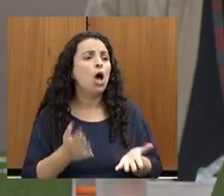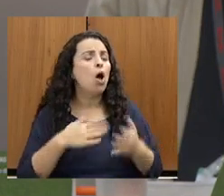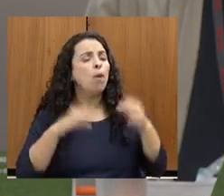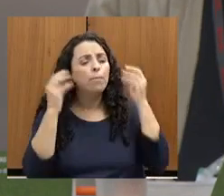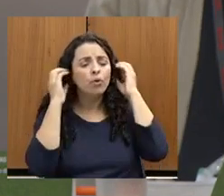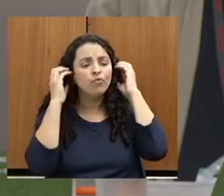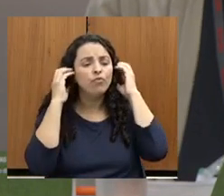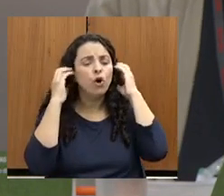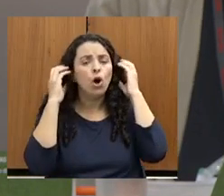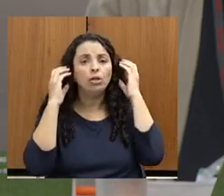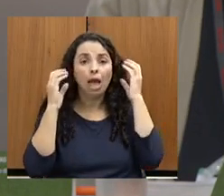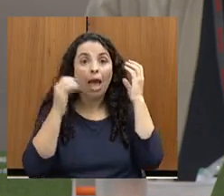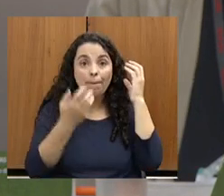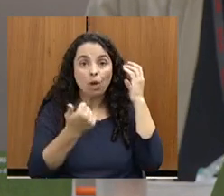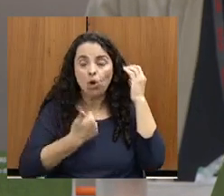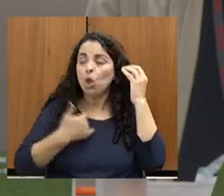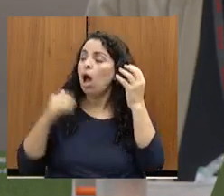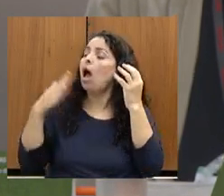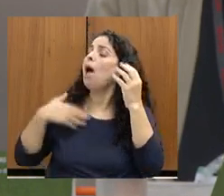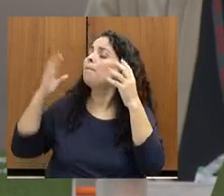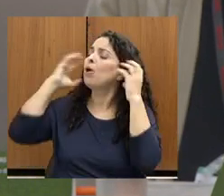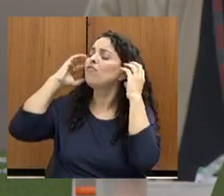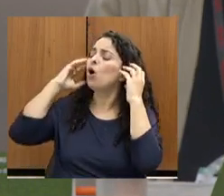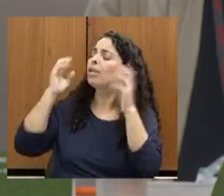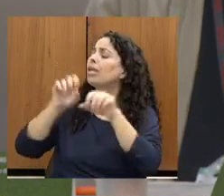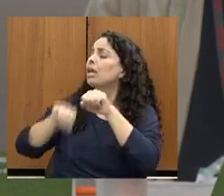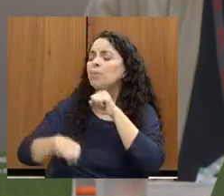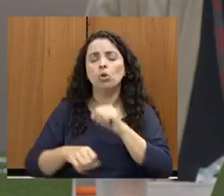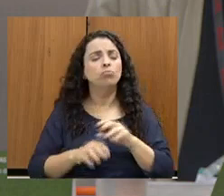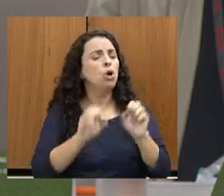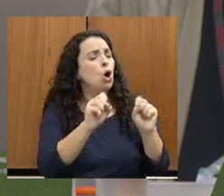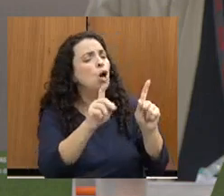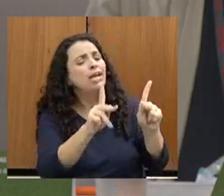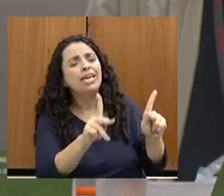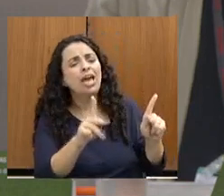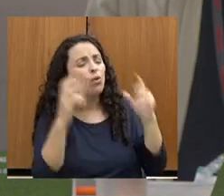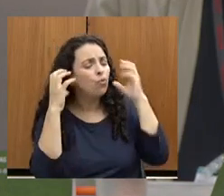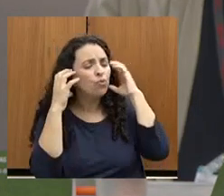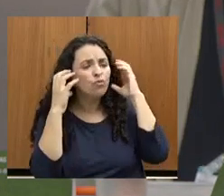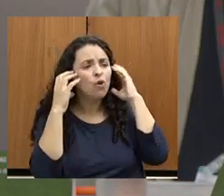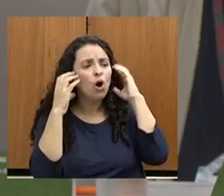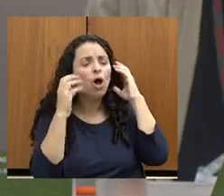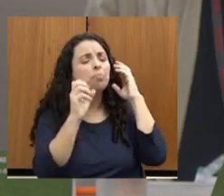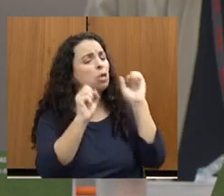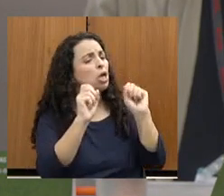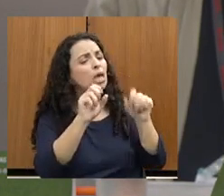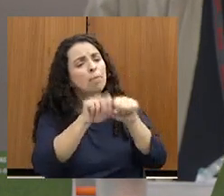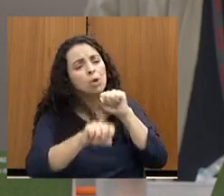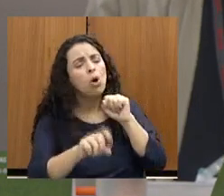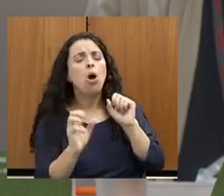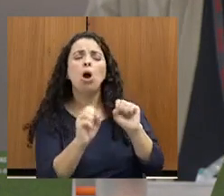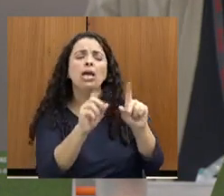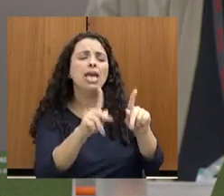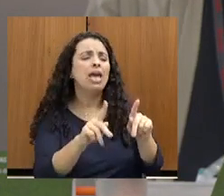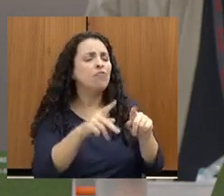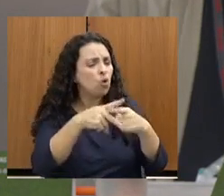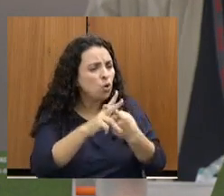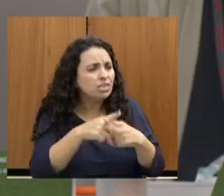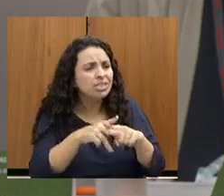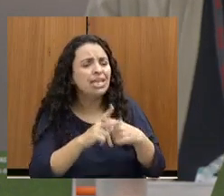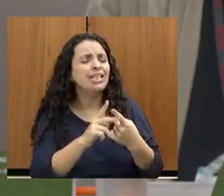a gente. Eu vou comprar uma fita preta, gente conserta, depois a gente compra outro. E aí ele me abraçou, aliviado.